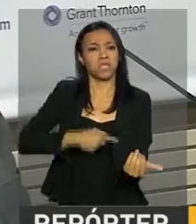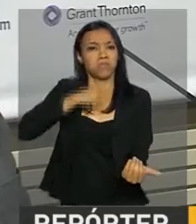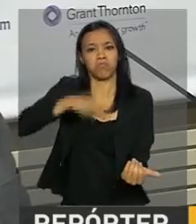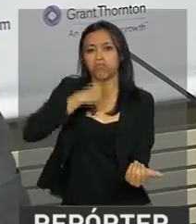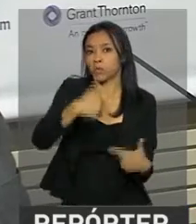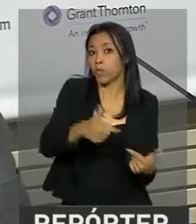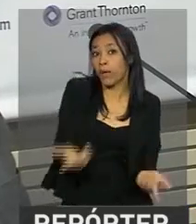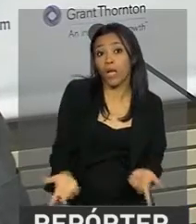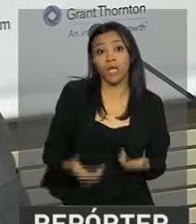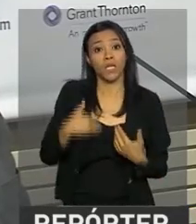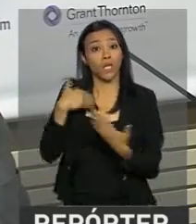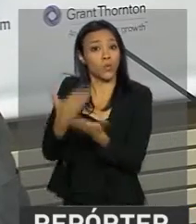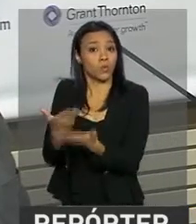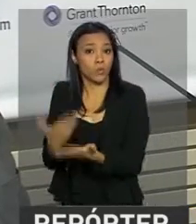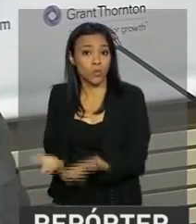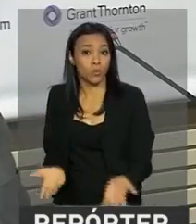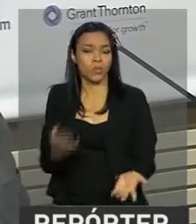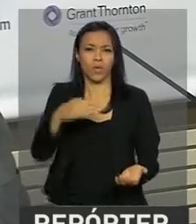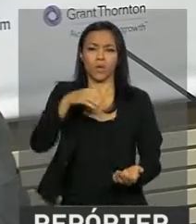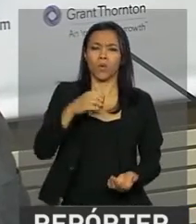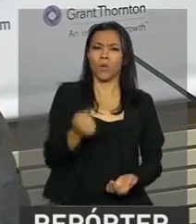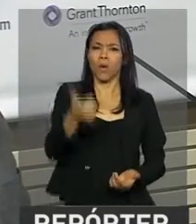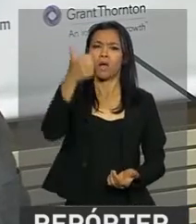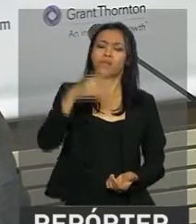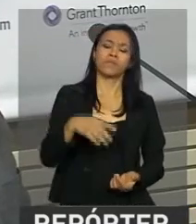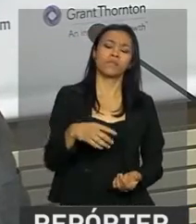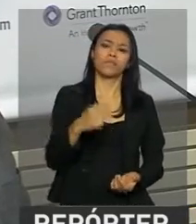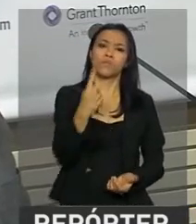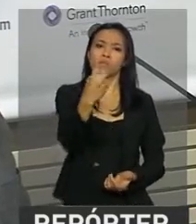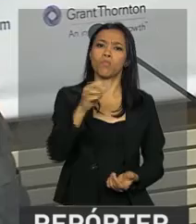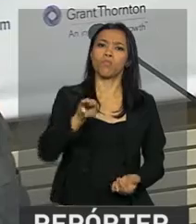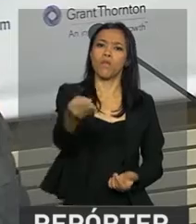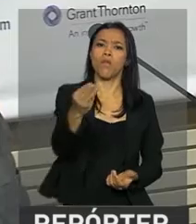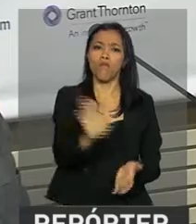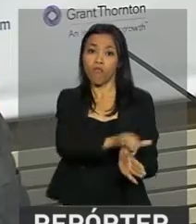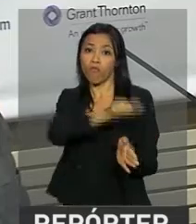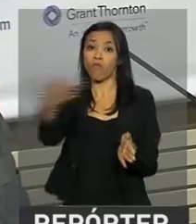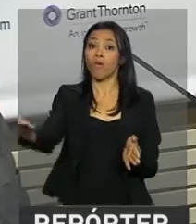quase 1 milhão de jovens com 17 anos fora do ensino médio,